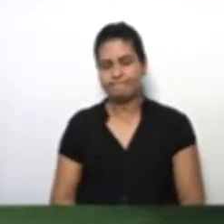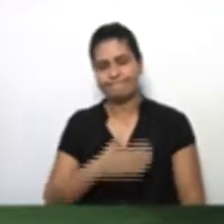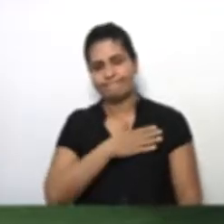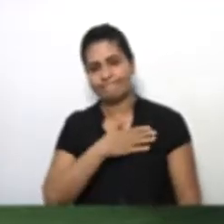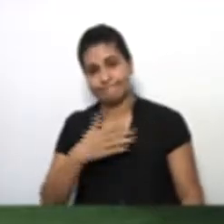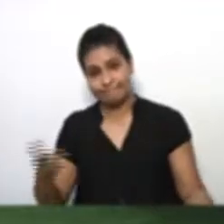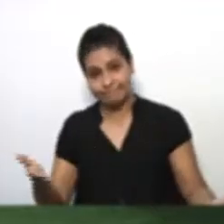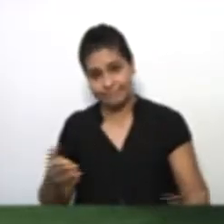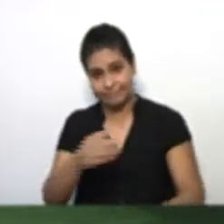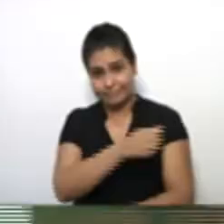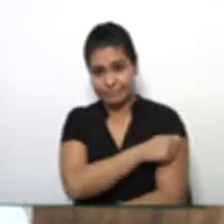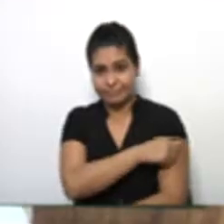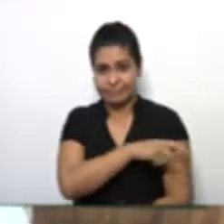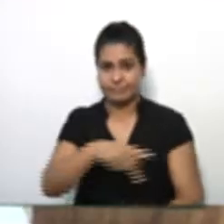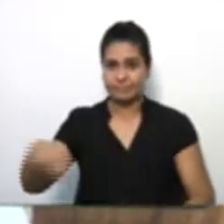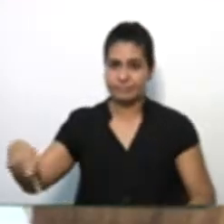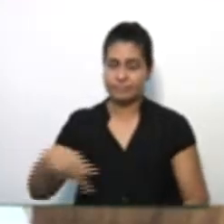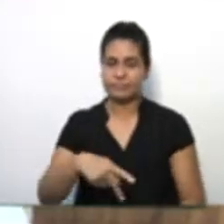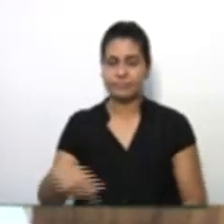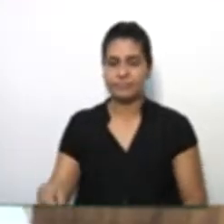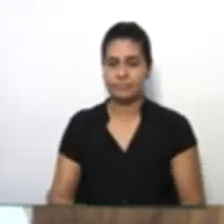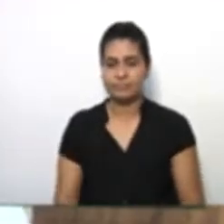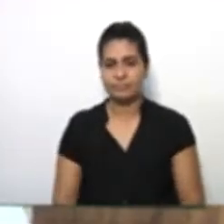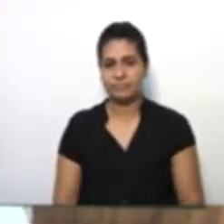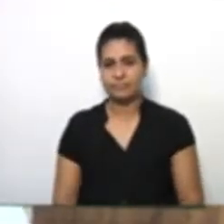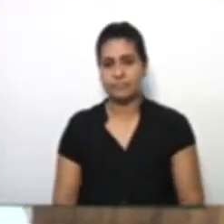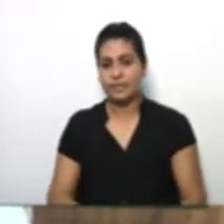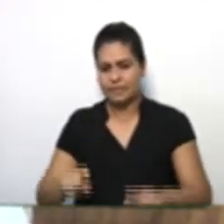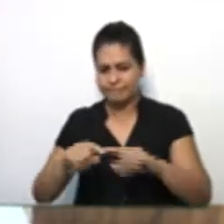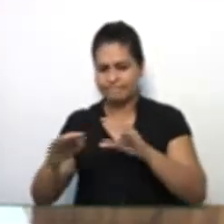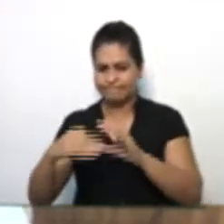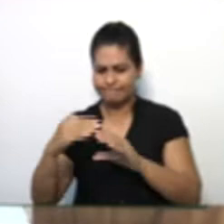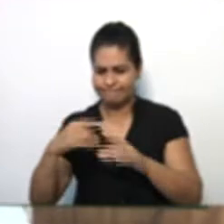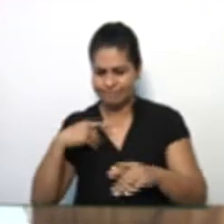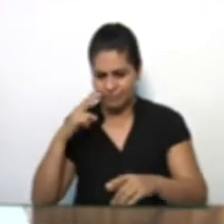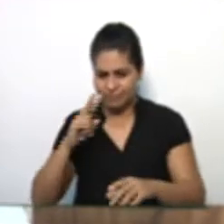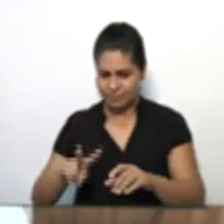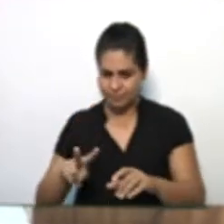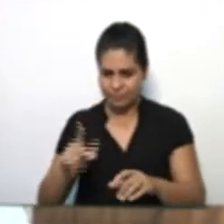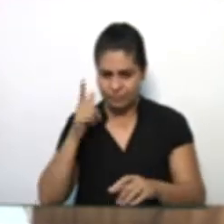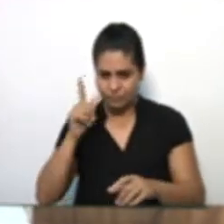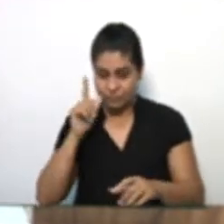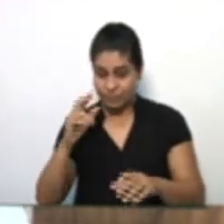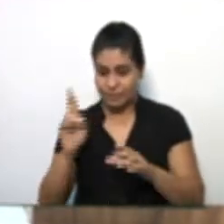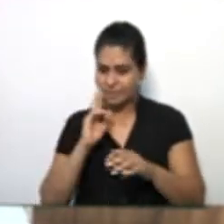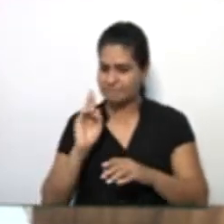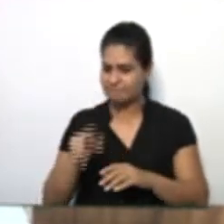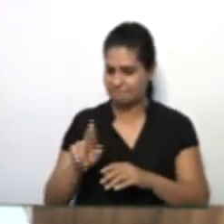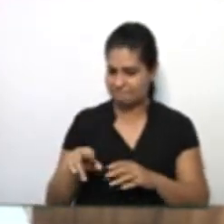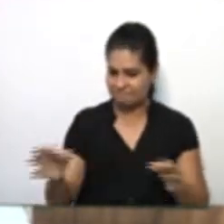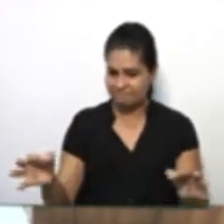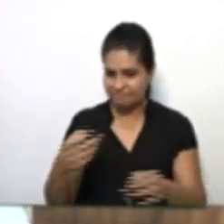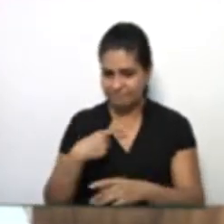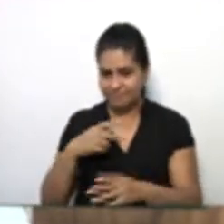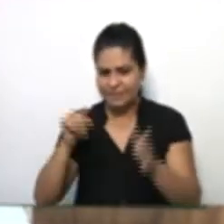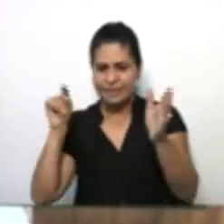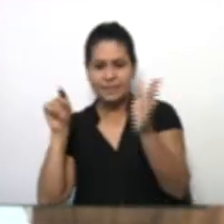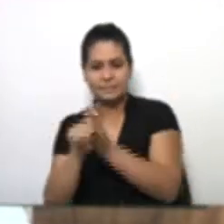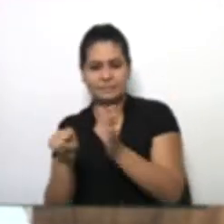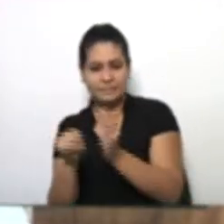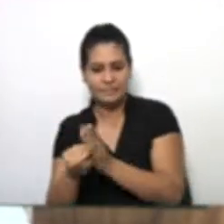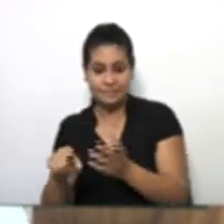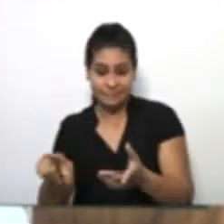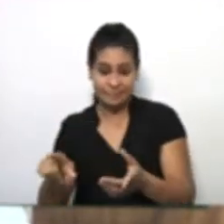aluno, querido professor, aqui no chat, né, vocês já podem, alguns já estão até respondendo, eu coloquei as